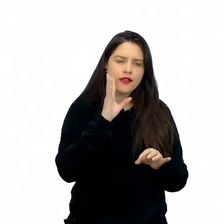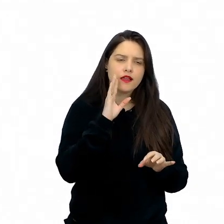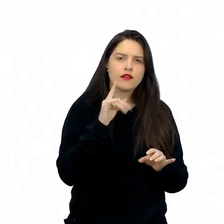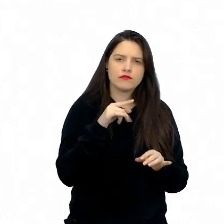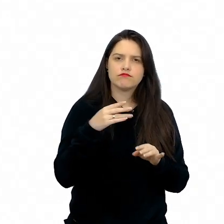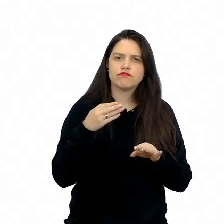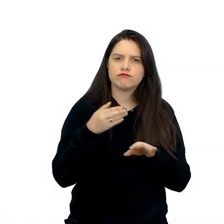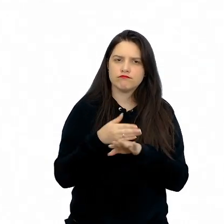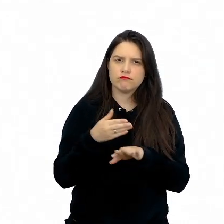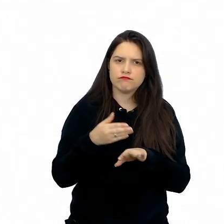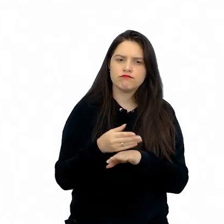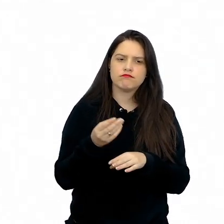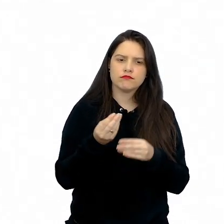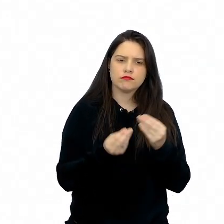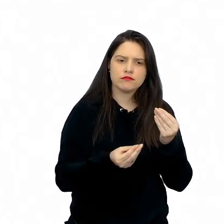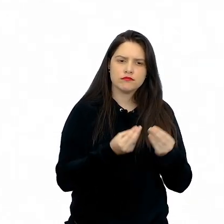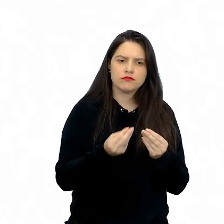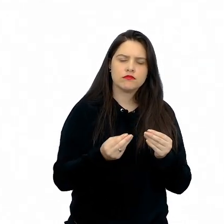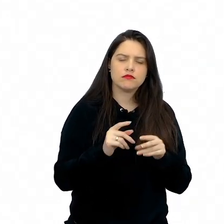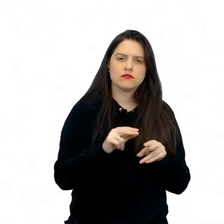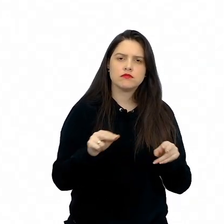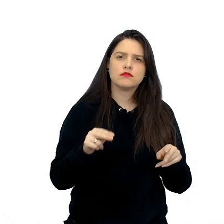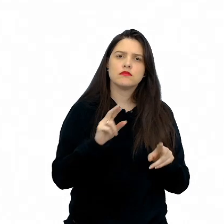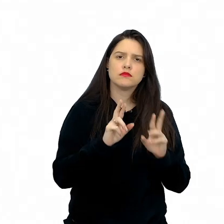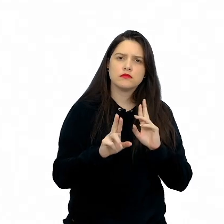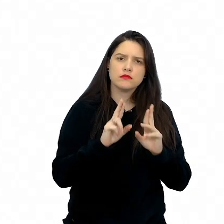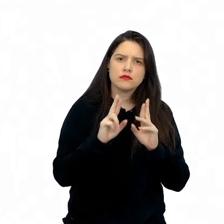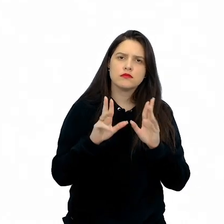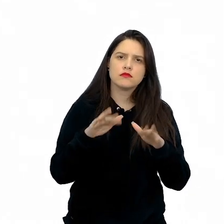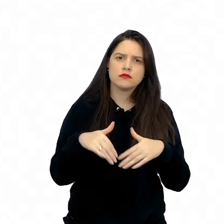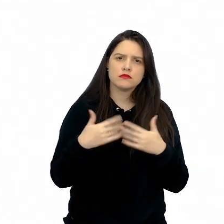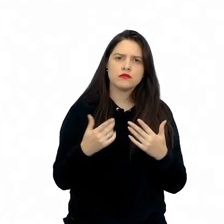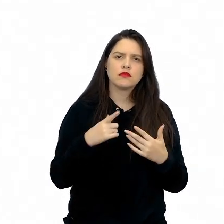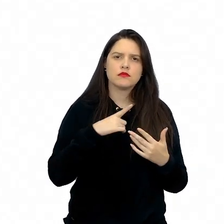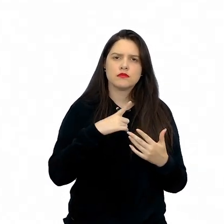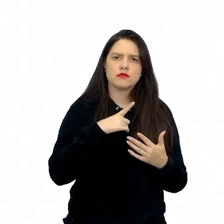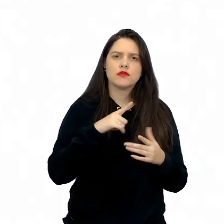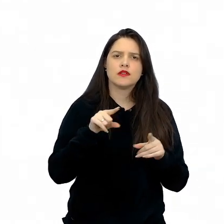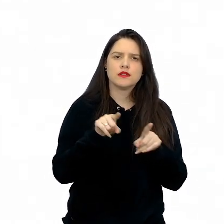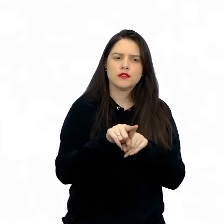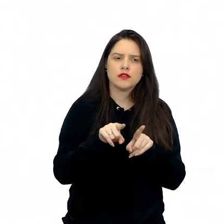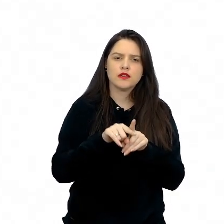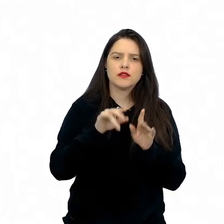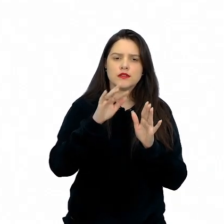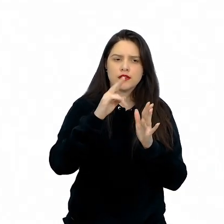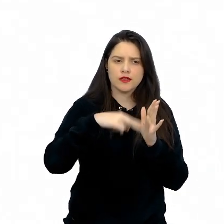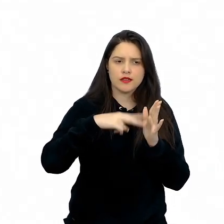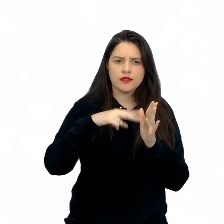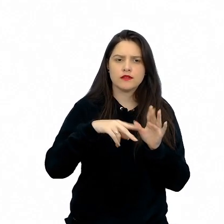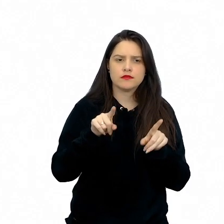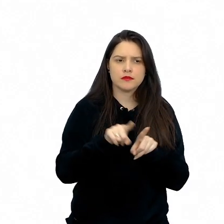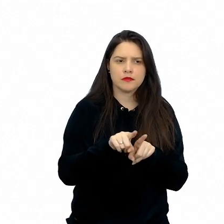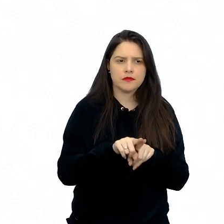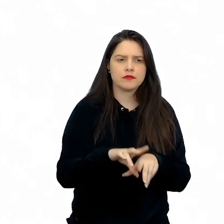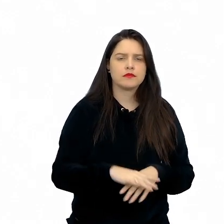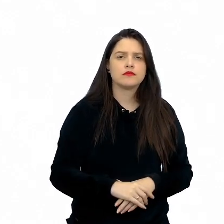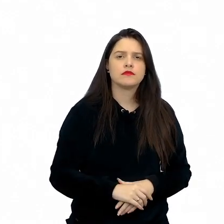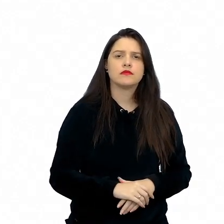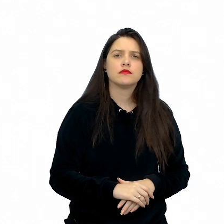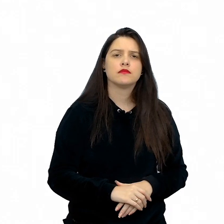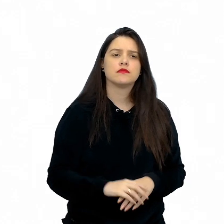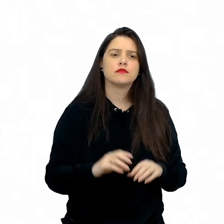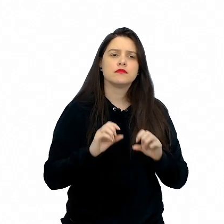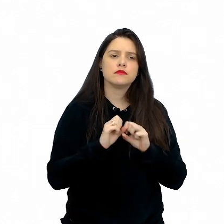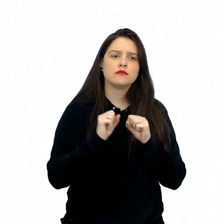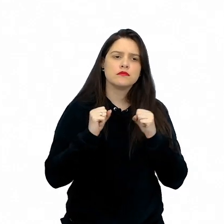tiverem um tempo aí, vale a pena recorrer e ler esse texto, que é bem legal. E aí a gente